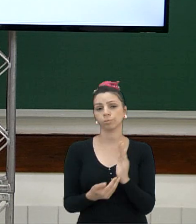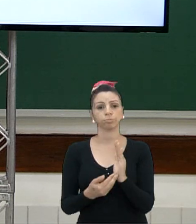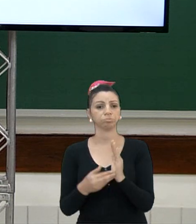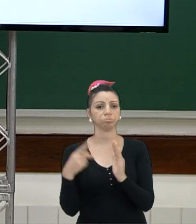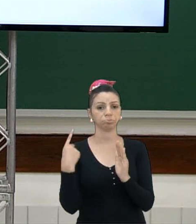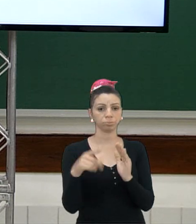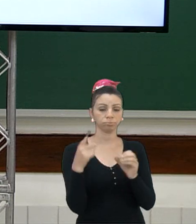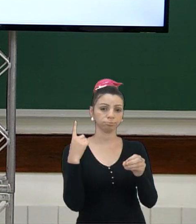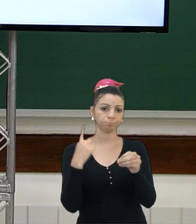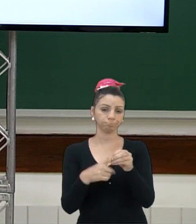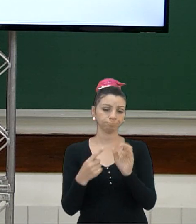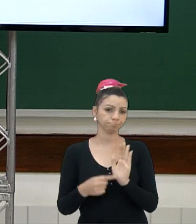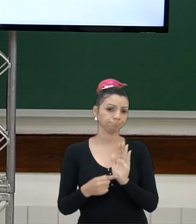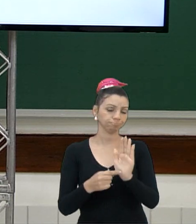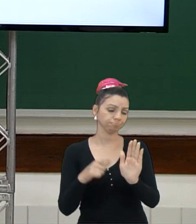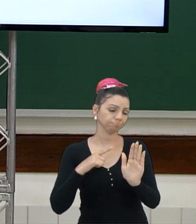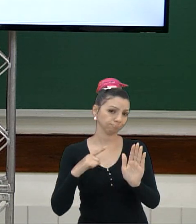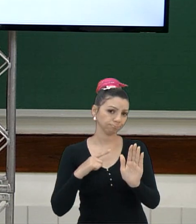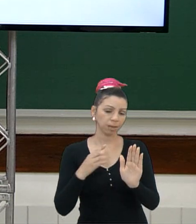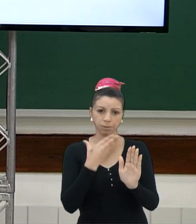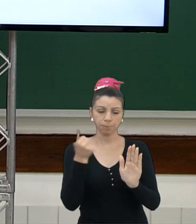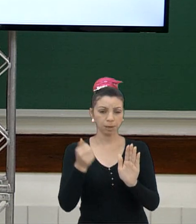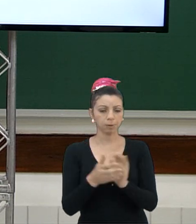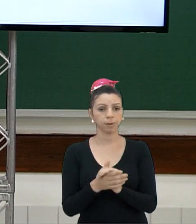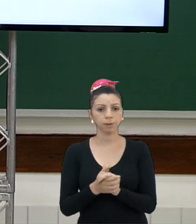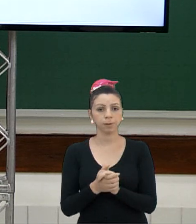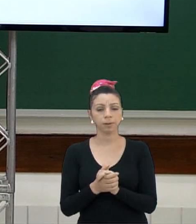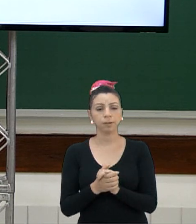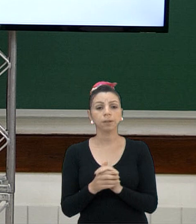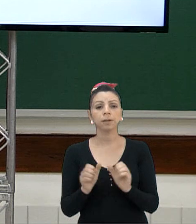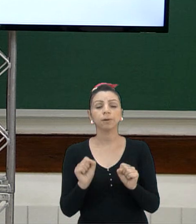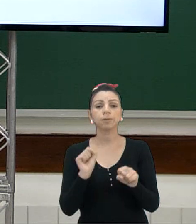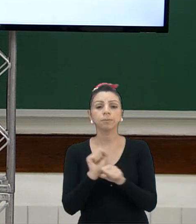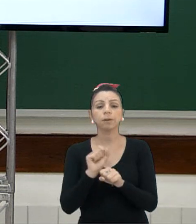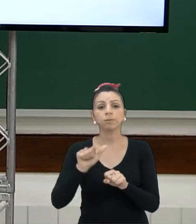cidade pode oferecer e espero vocês para a